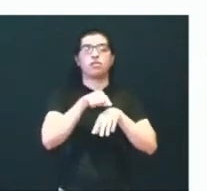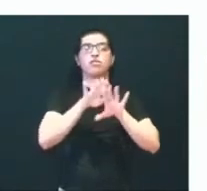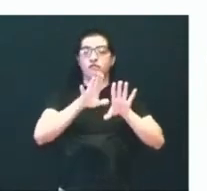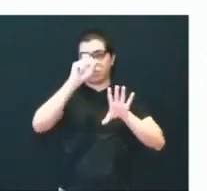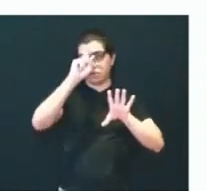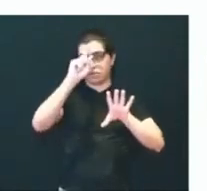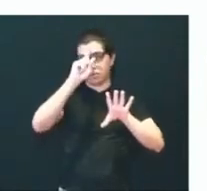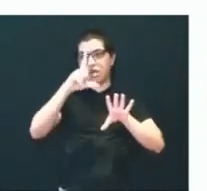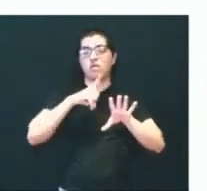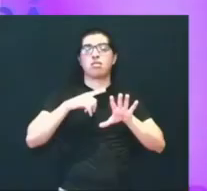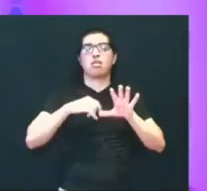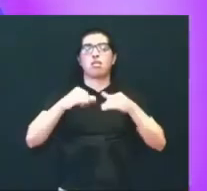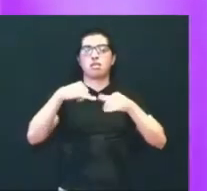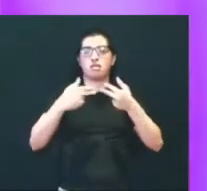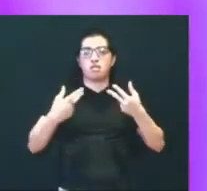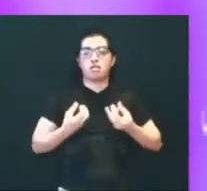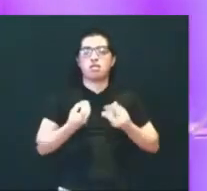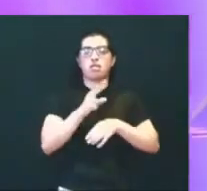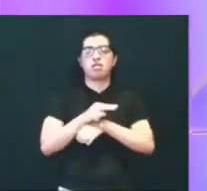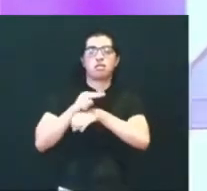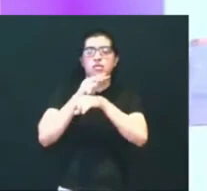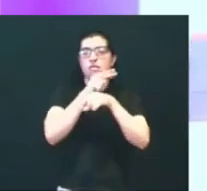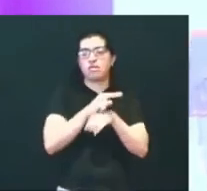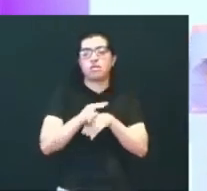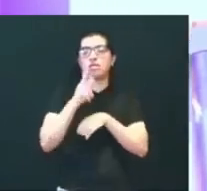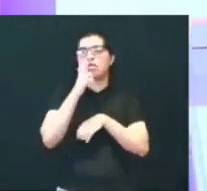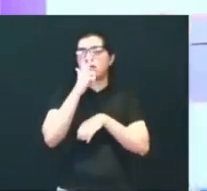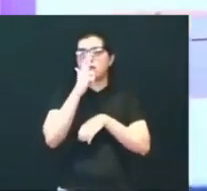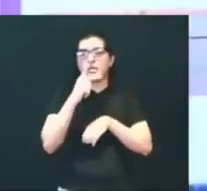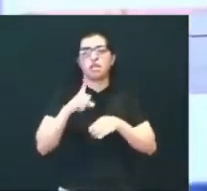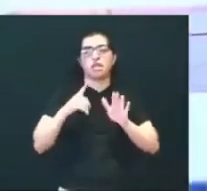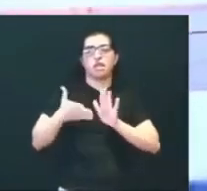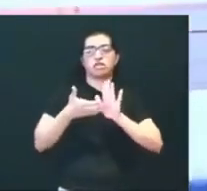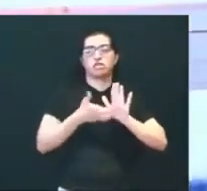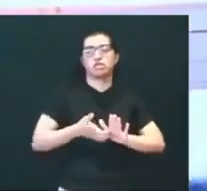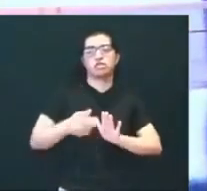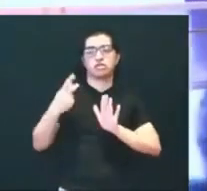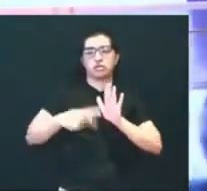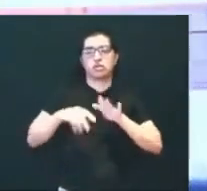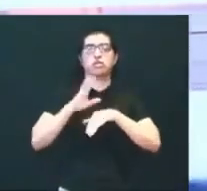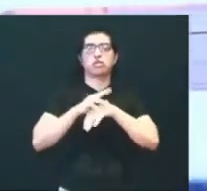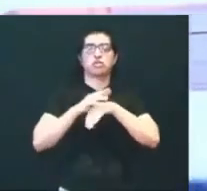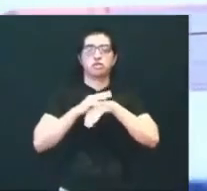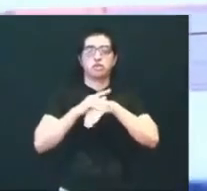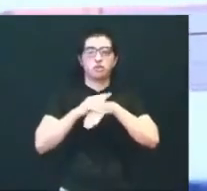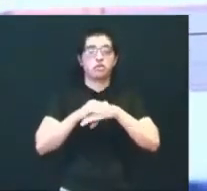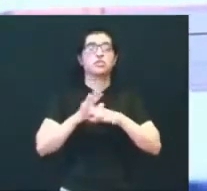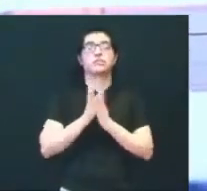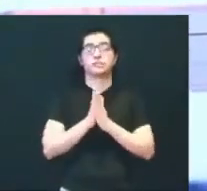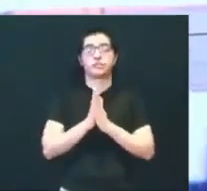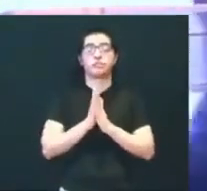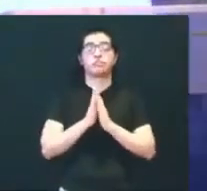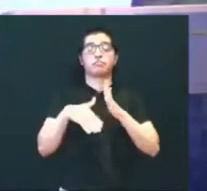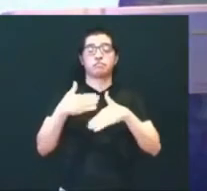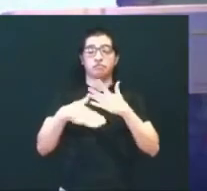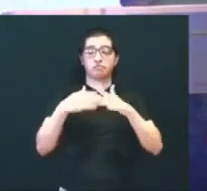quimioterapia vai matar a doença que tenha no corpo, é o chamado condicionamento. E depois que o paciente